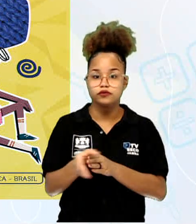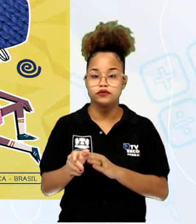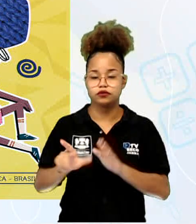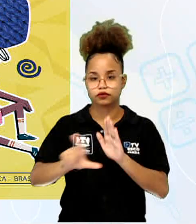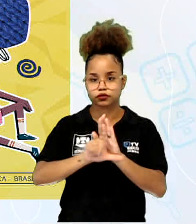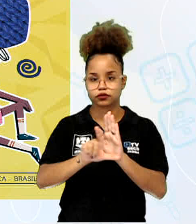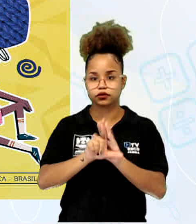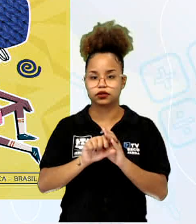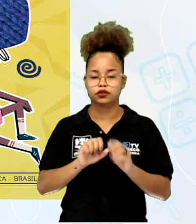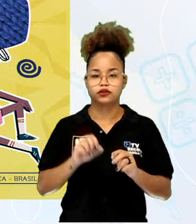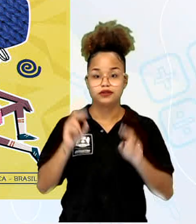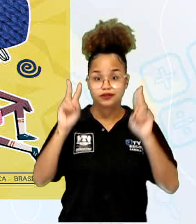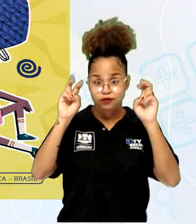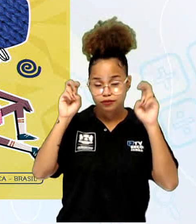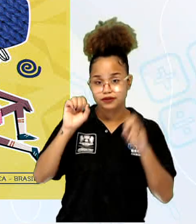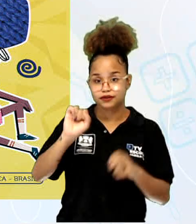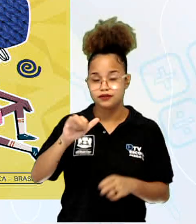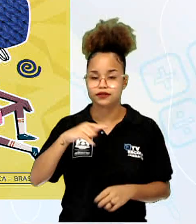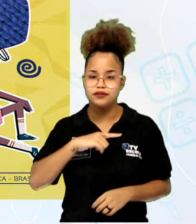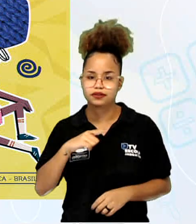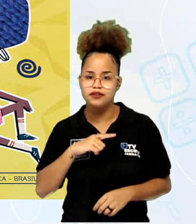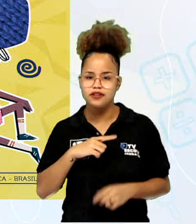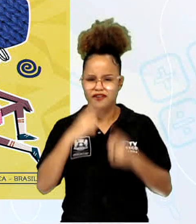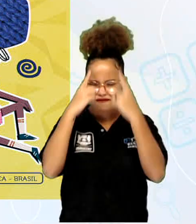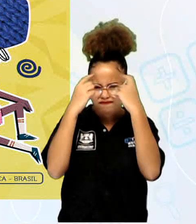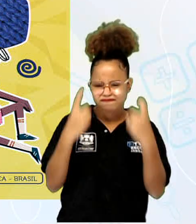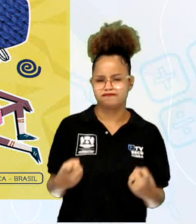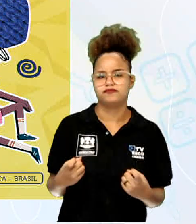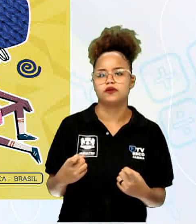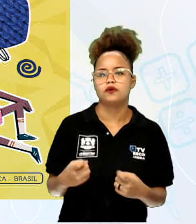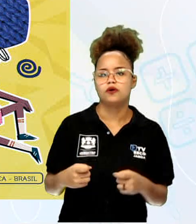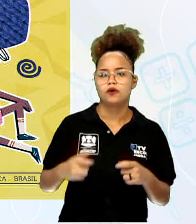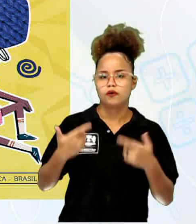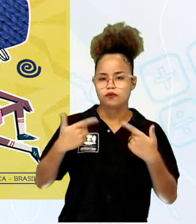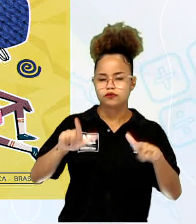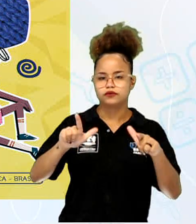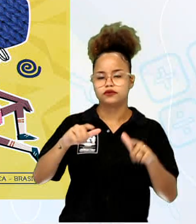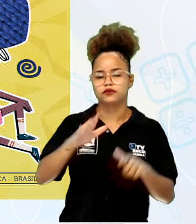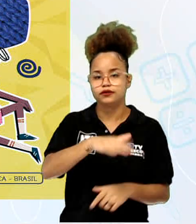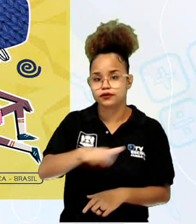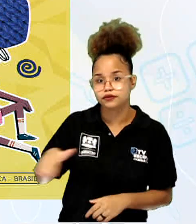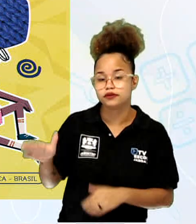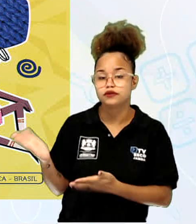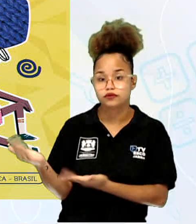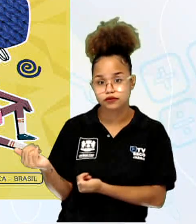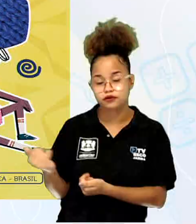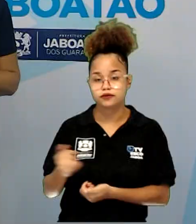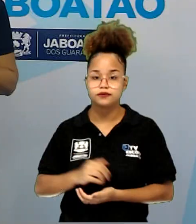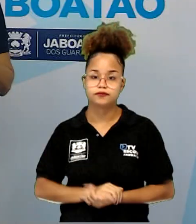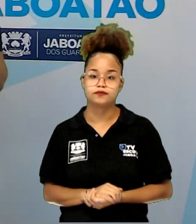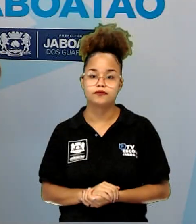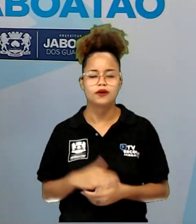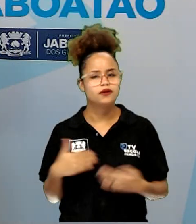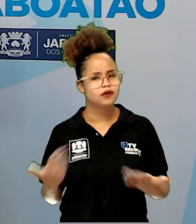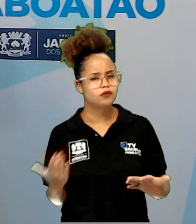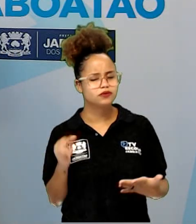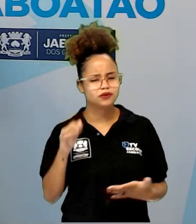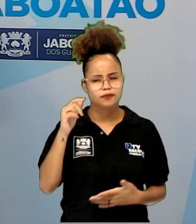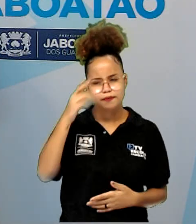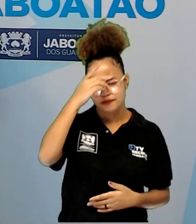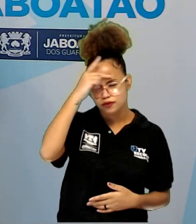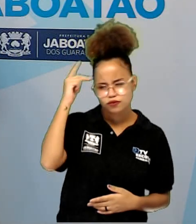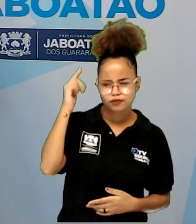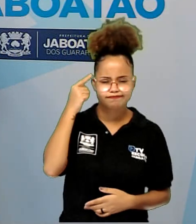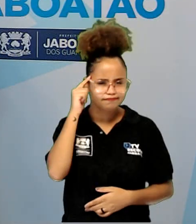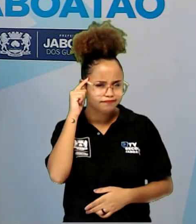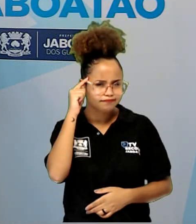de casos de violência contra crianças e adolescentes. Ou seja, a partir de uma suspeita, ou até